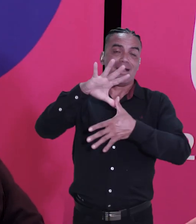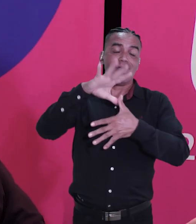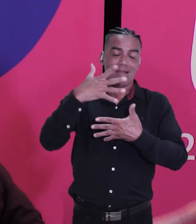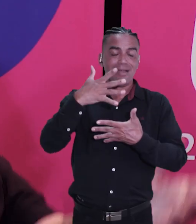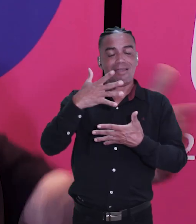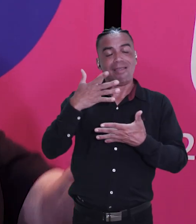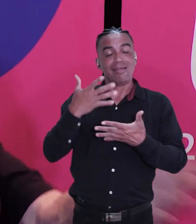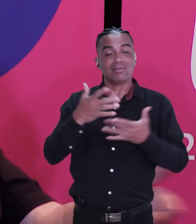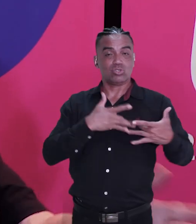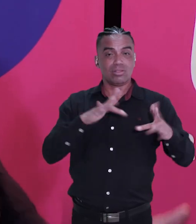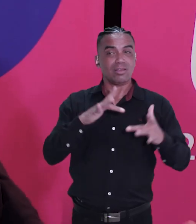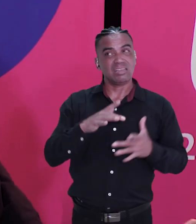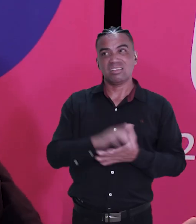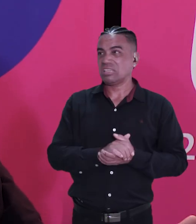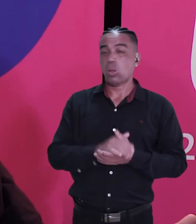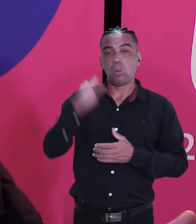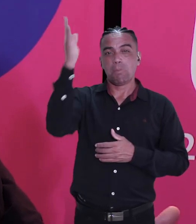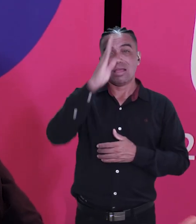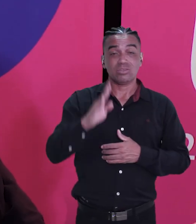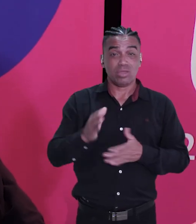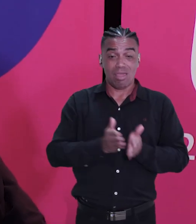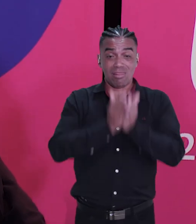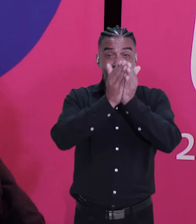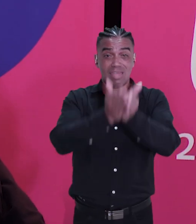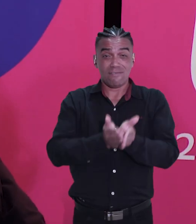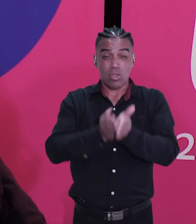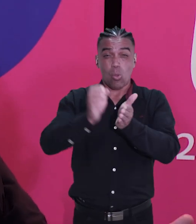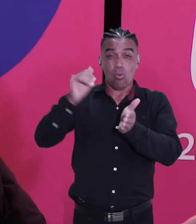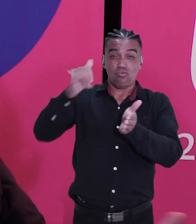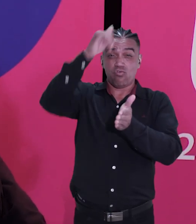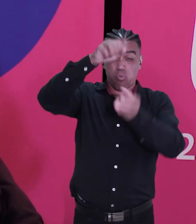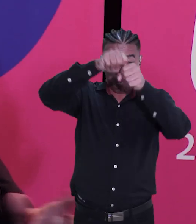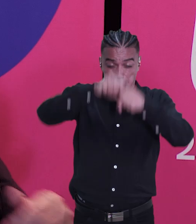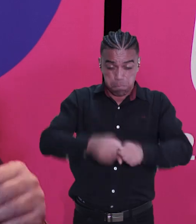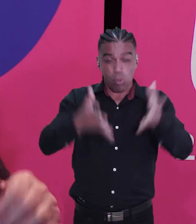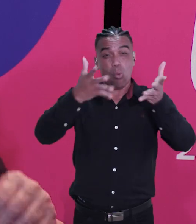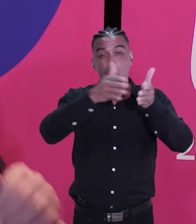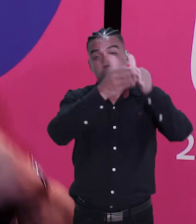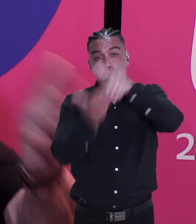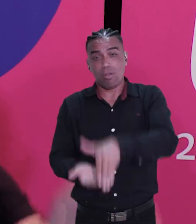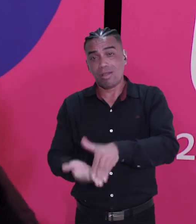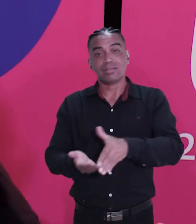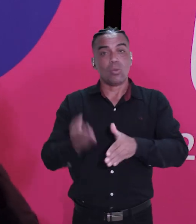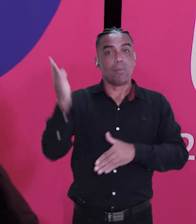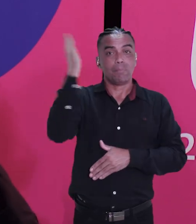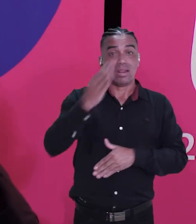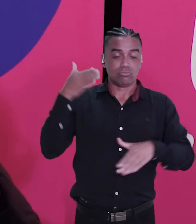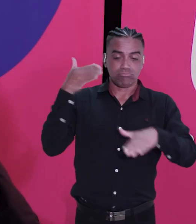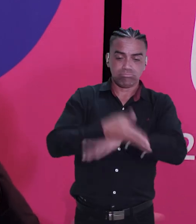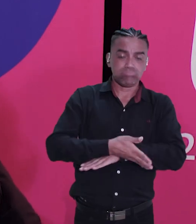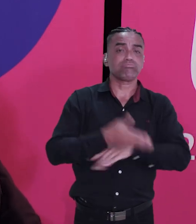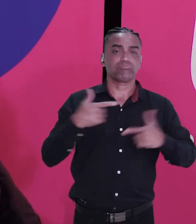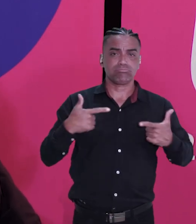havia essa necessidade, porque o Brasil já estava sendo até tendo navio bombardeado. Então, quer dizer, o Brasil acabou entrando na guerra